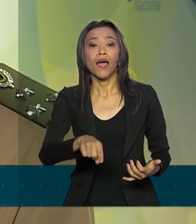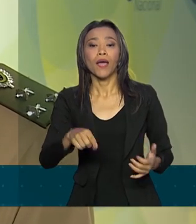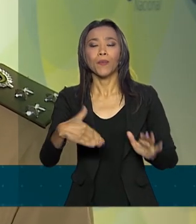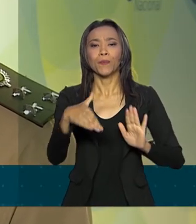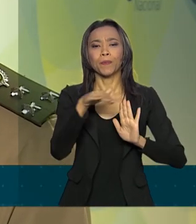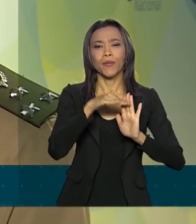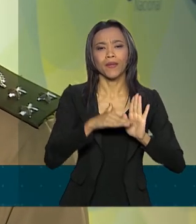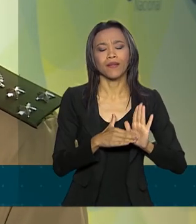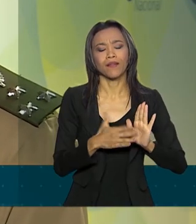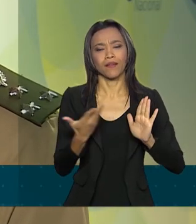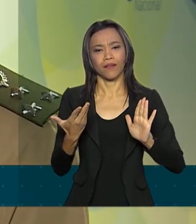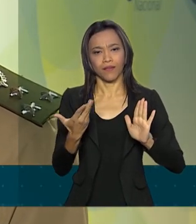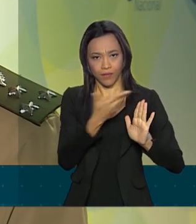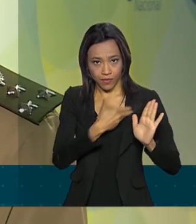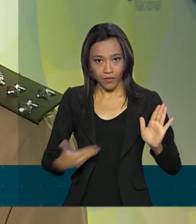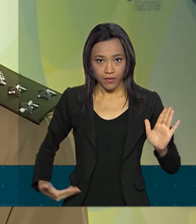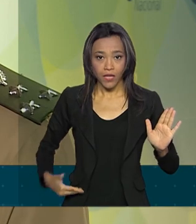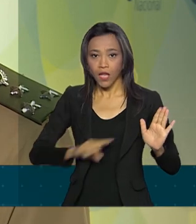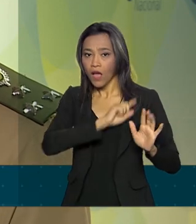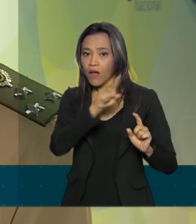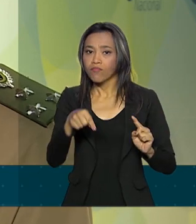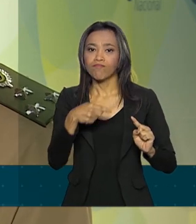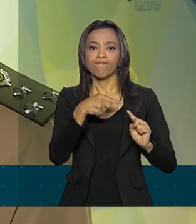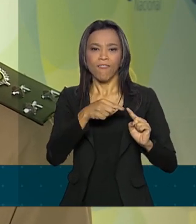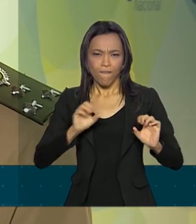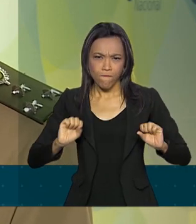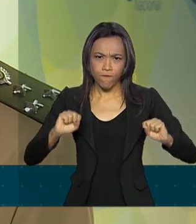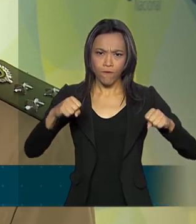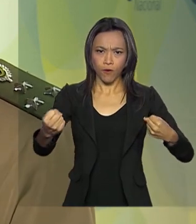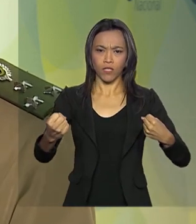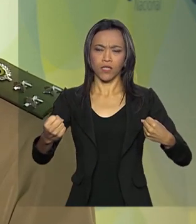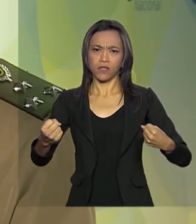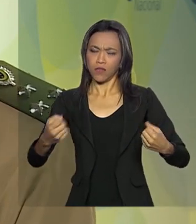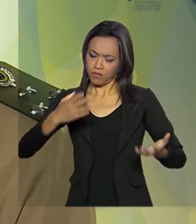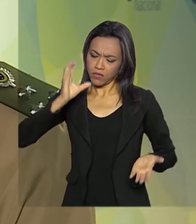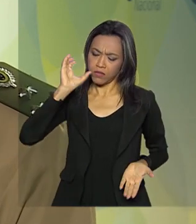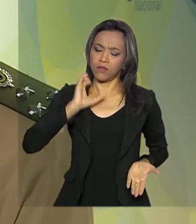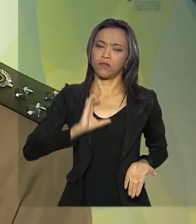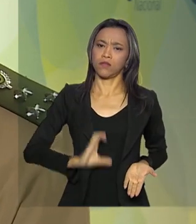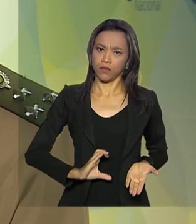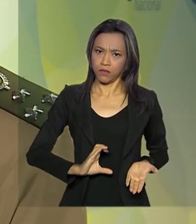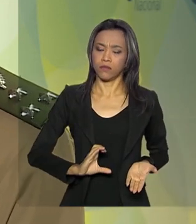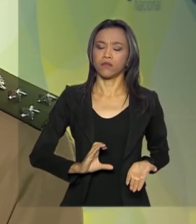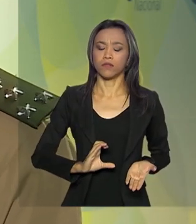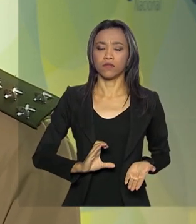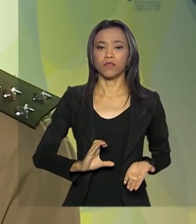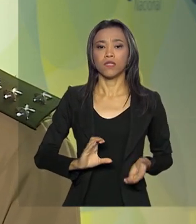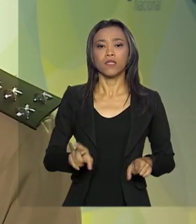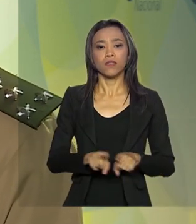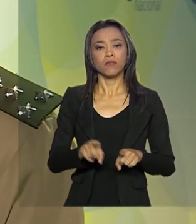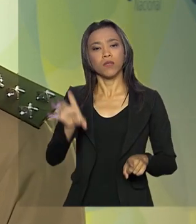uma forma direta fortalecer o espírito cidadão ele indiretamente fortalecer a soberania nacional